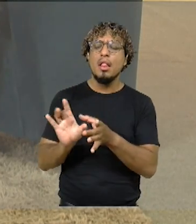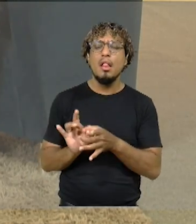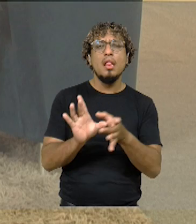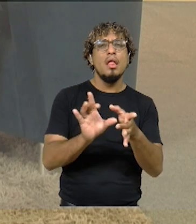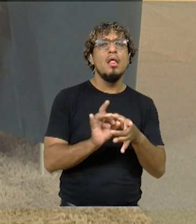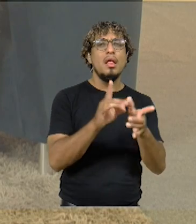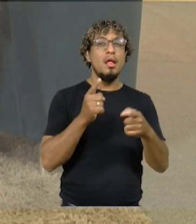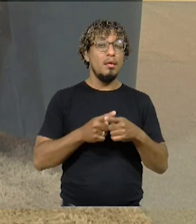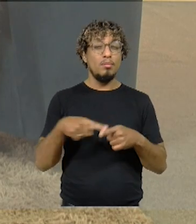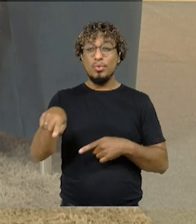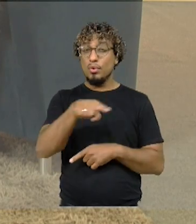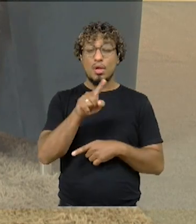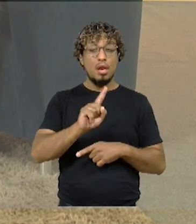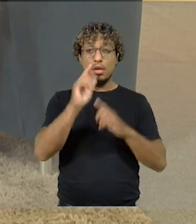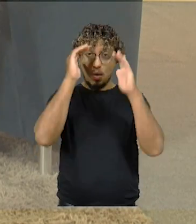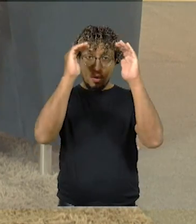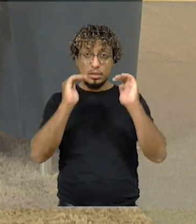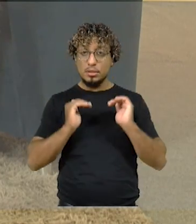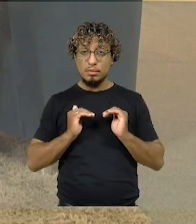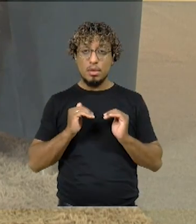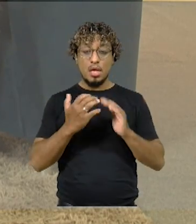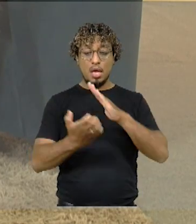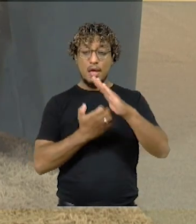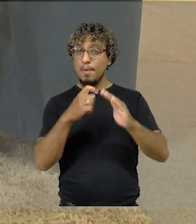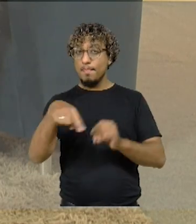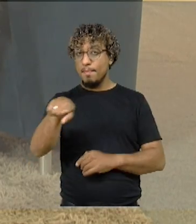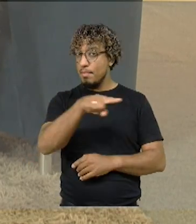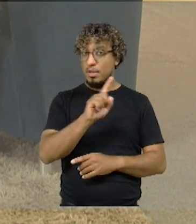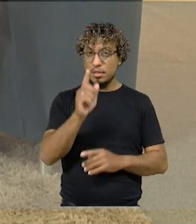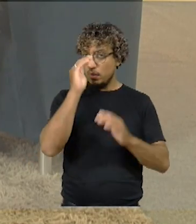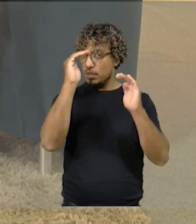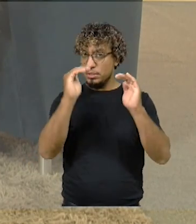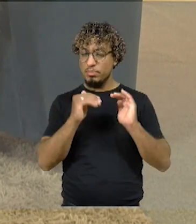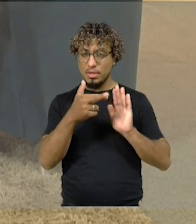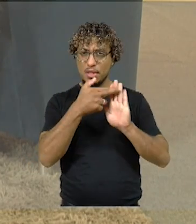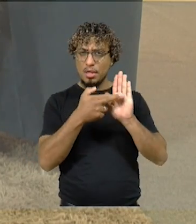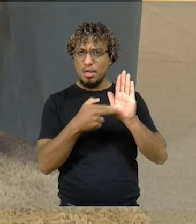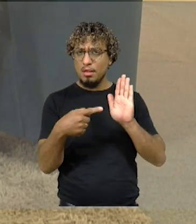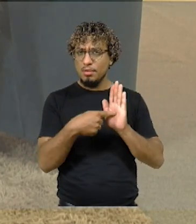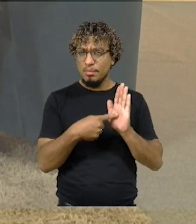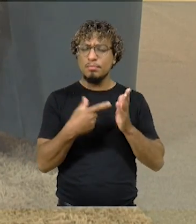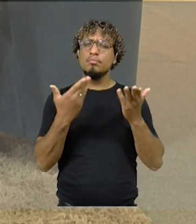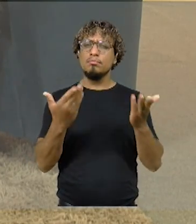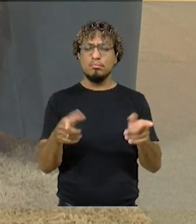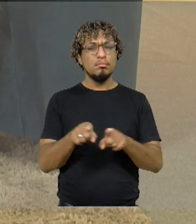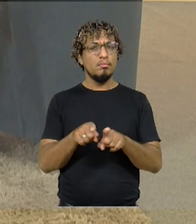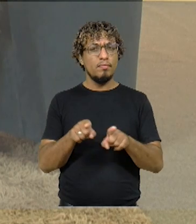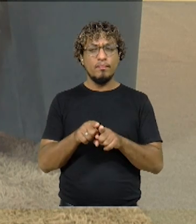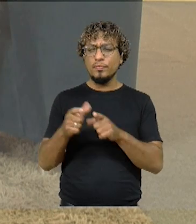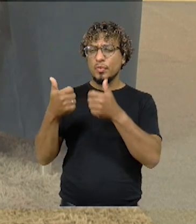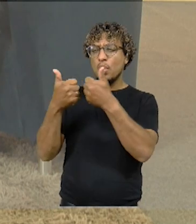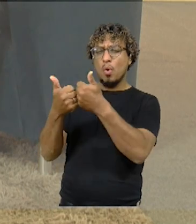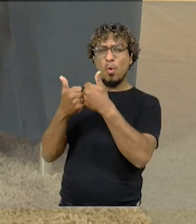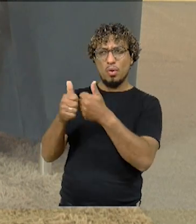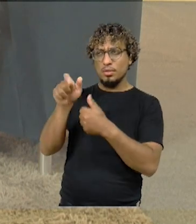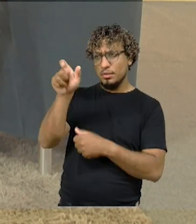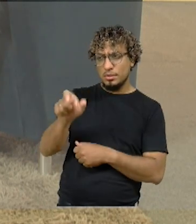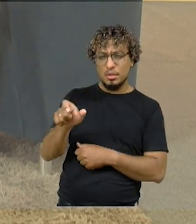né, que é a quarta quilometragem menor do país. Né? De que forma o trânsito, a mobilidade urbana vai ser tratada